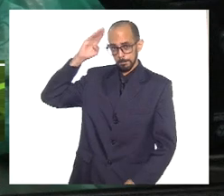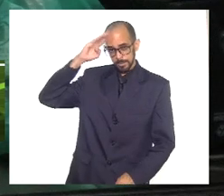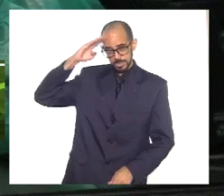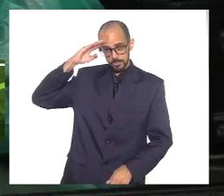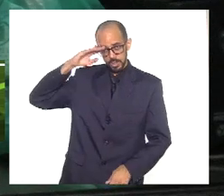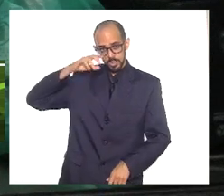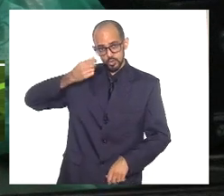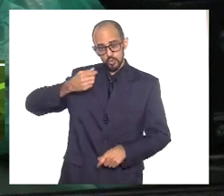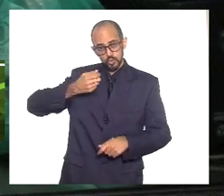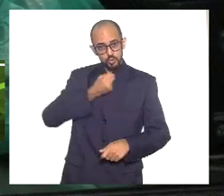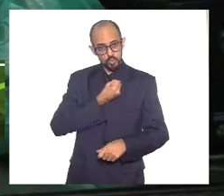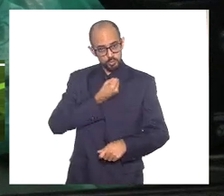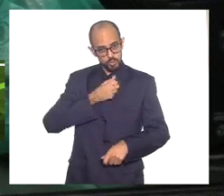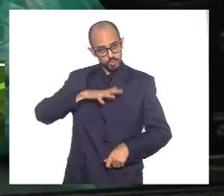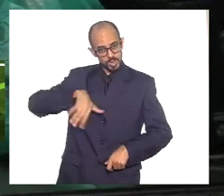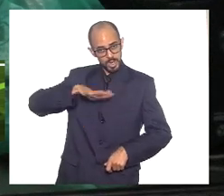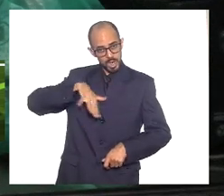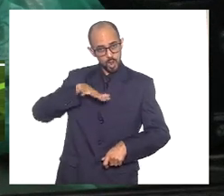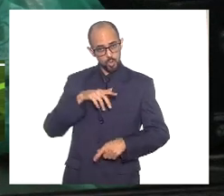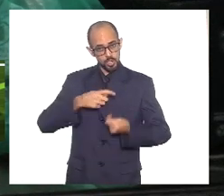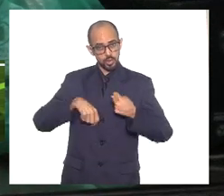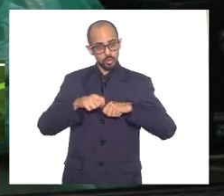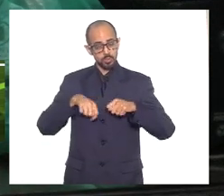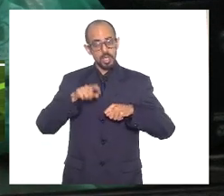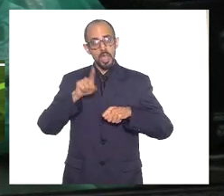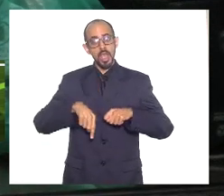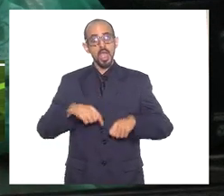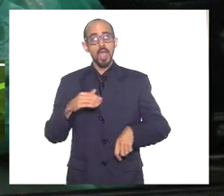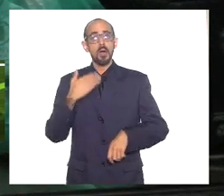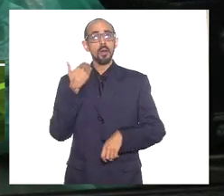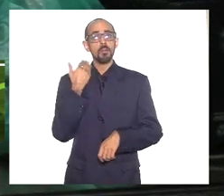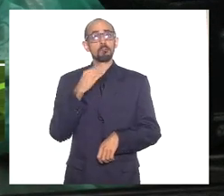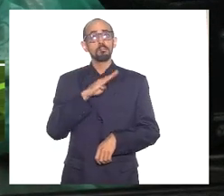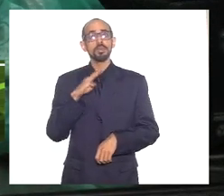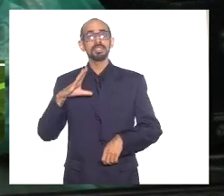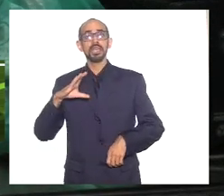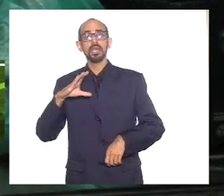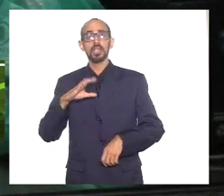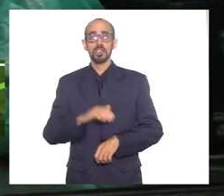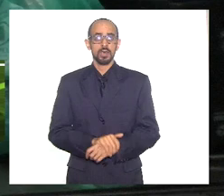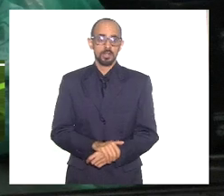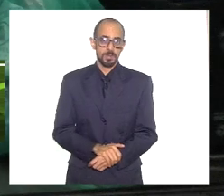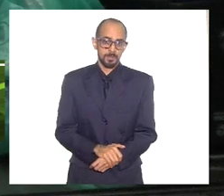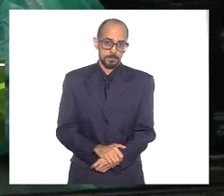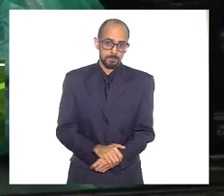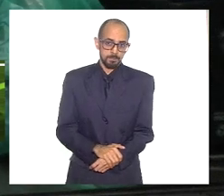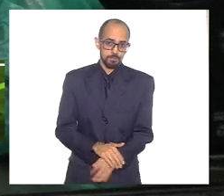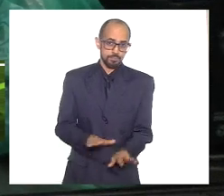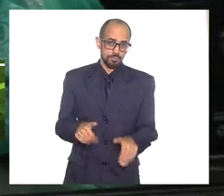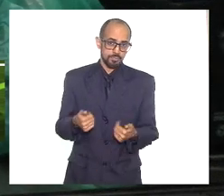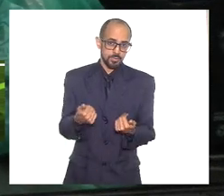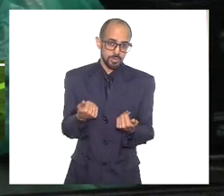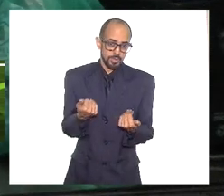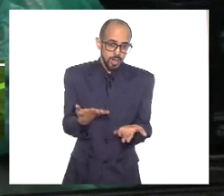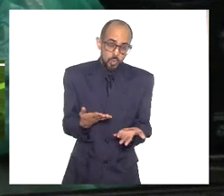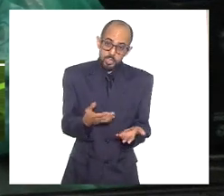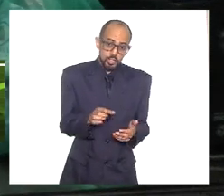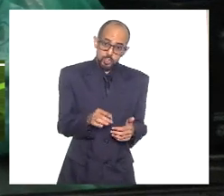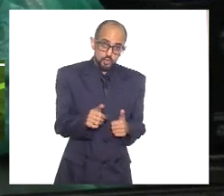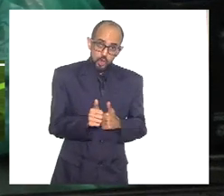gerais da economia, é o Banco Central. Então, a gente só faz seguir o que o Banco